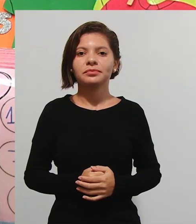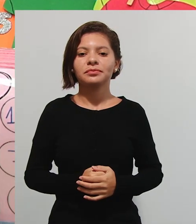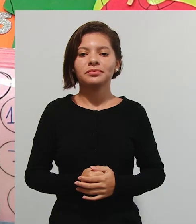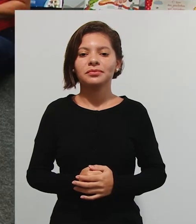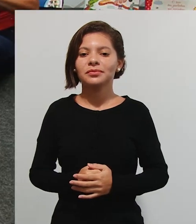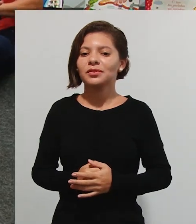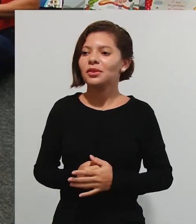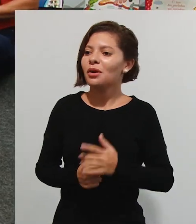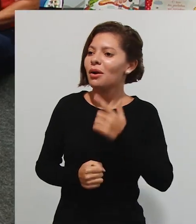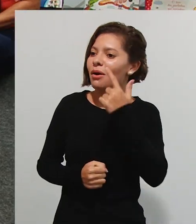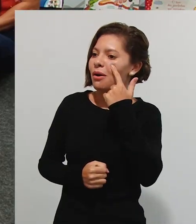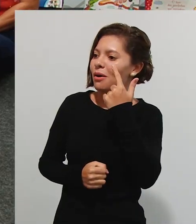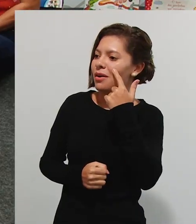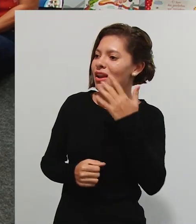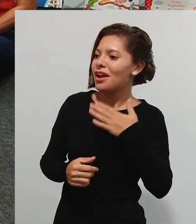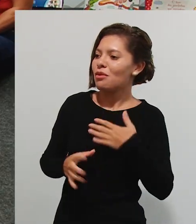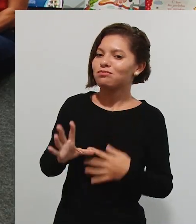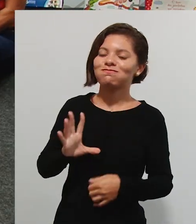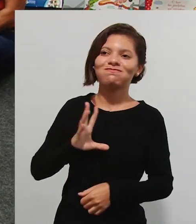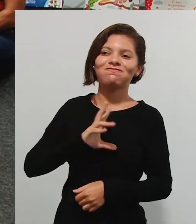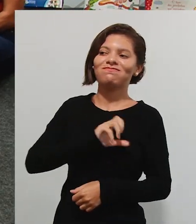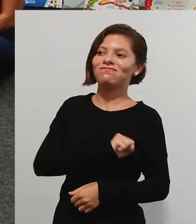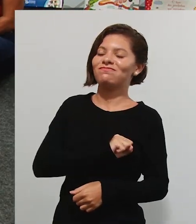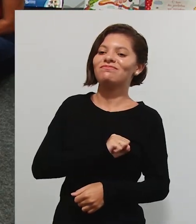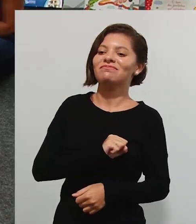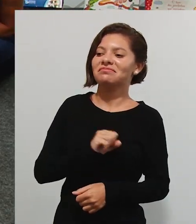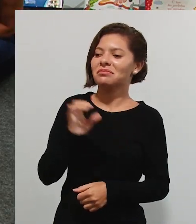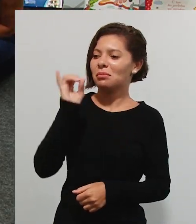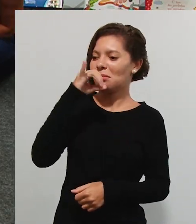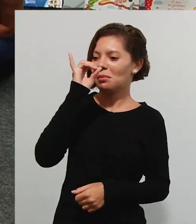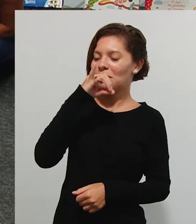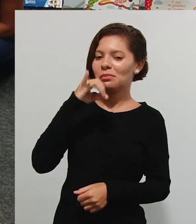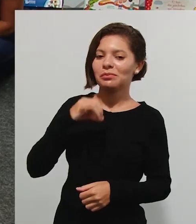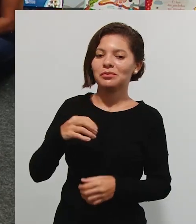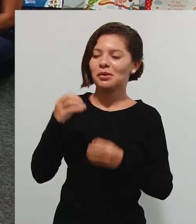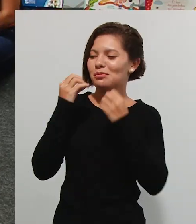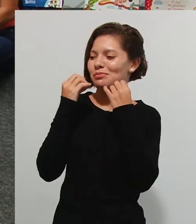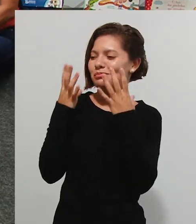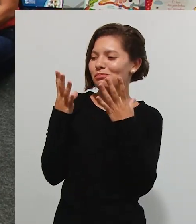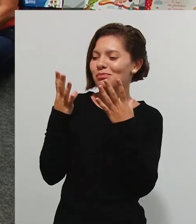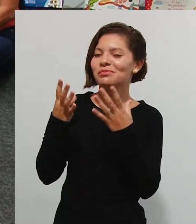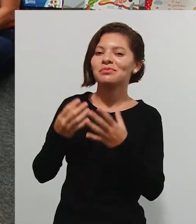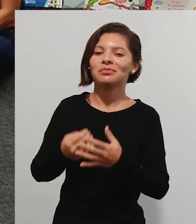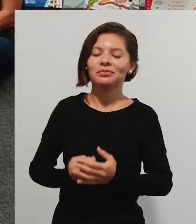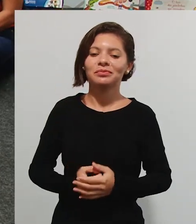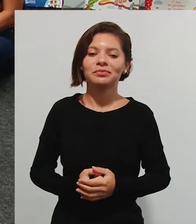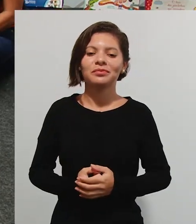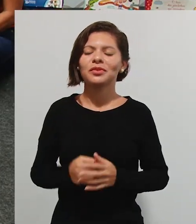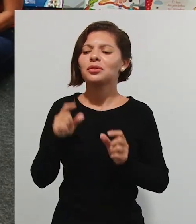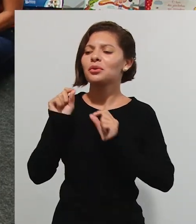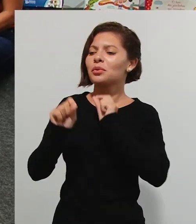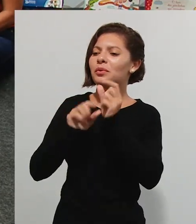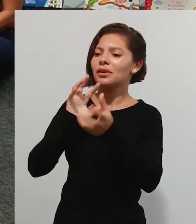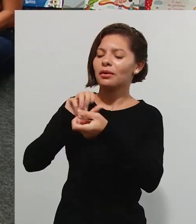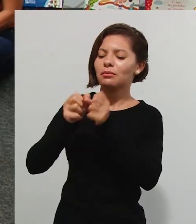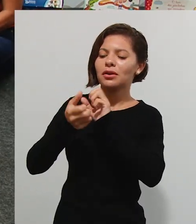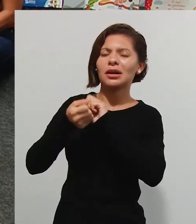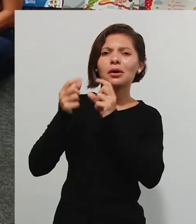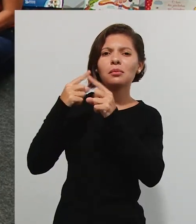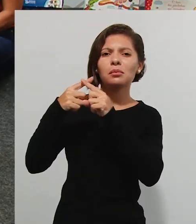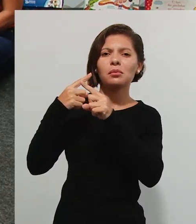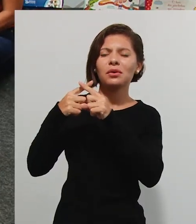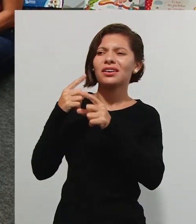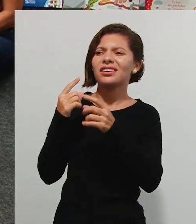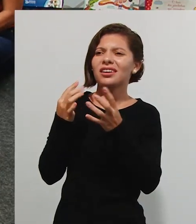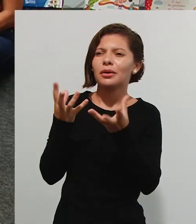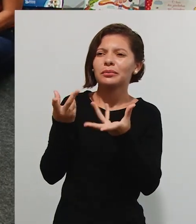Bem, foi bem rapidinho. Olha, eu adorei esse porquinho. Ficou muito fofo. Então, o que a massinha,